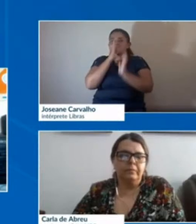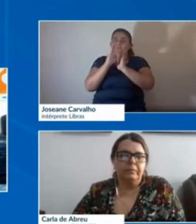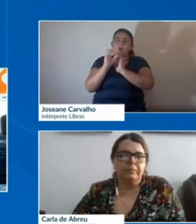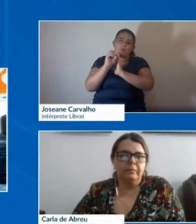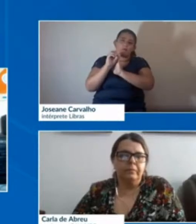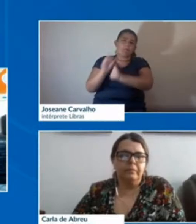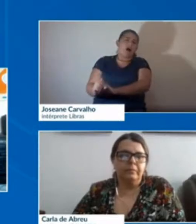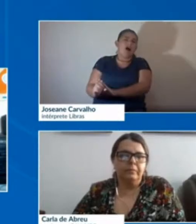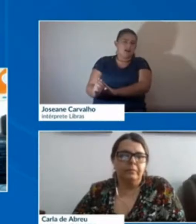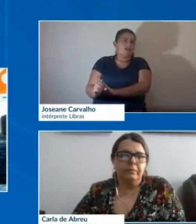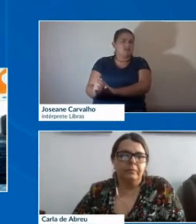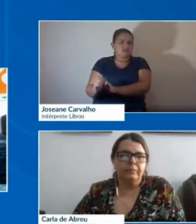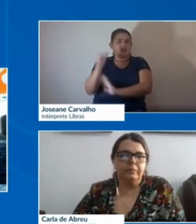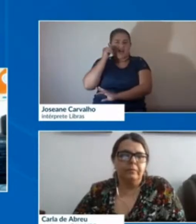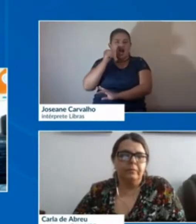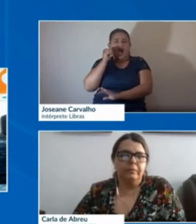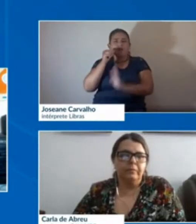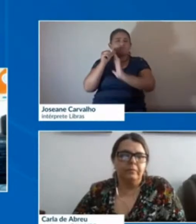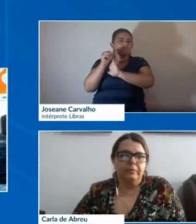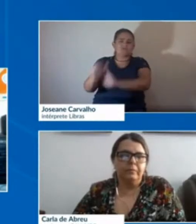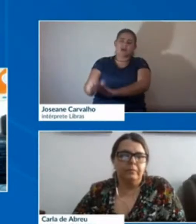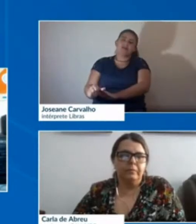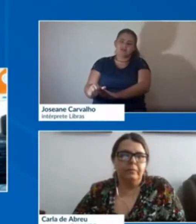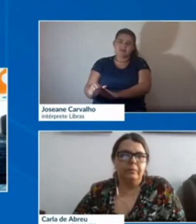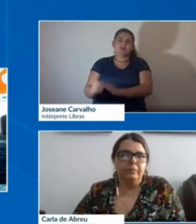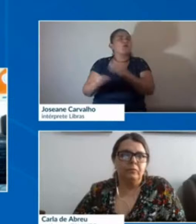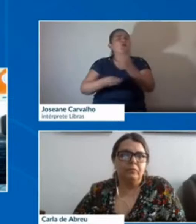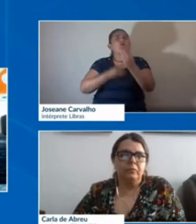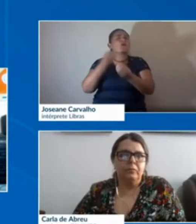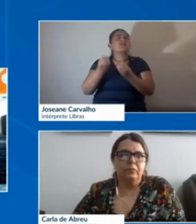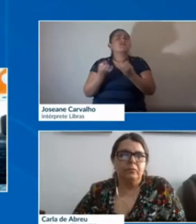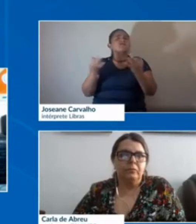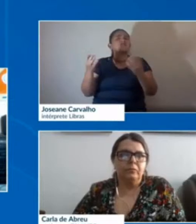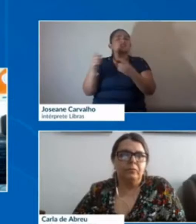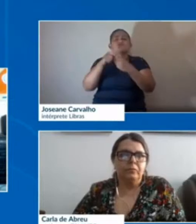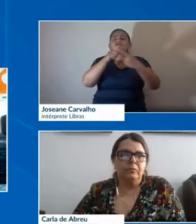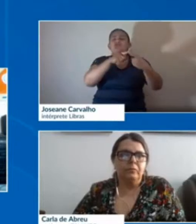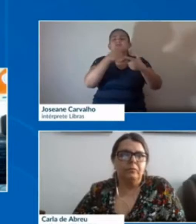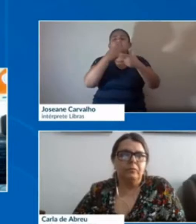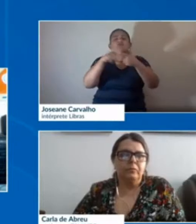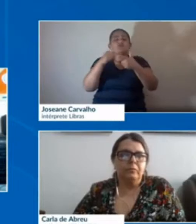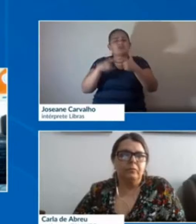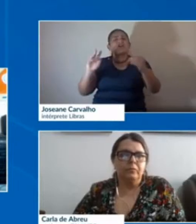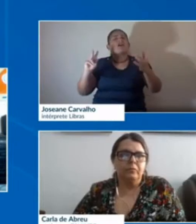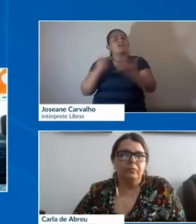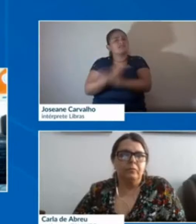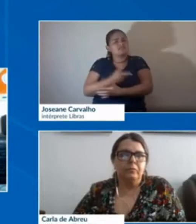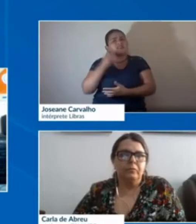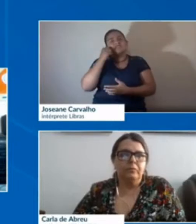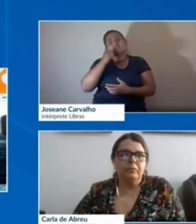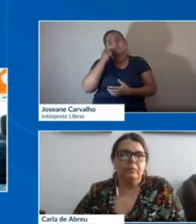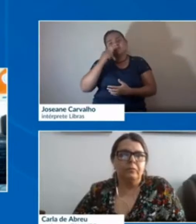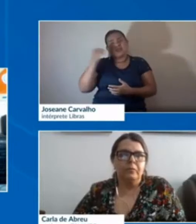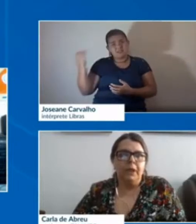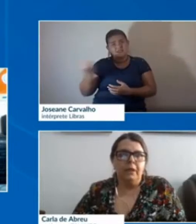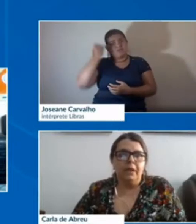interferem nesse silenciamento, nesse apagamento das pioneiras e das grandes realizadoras de